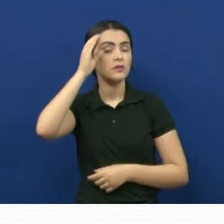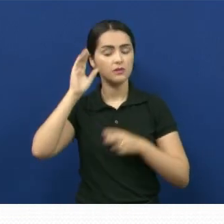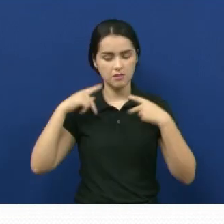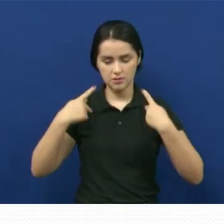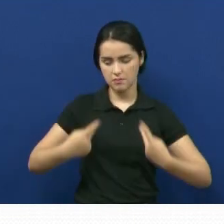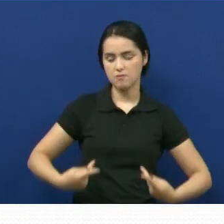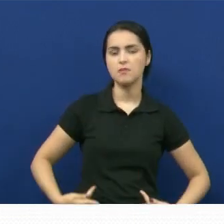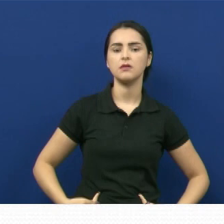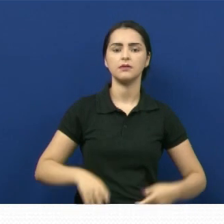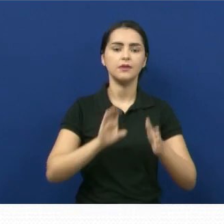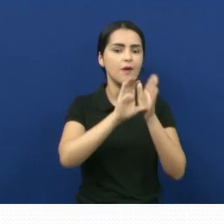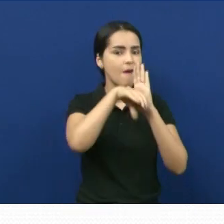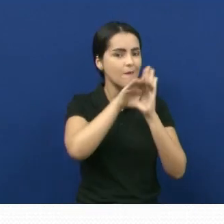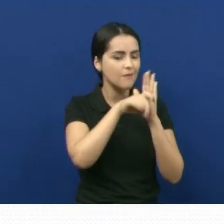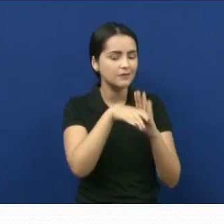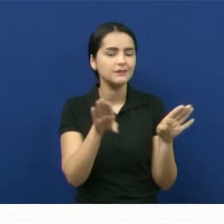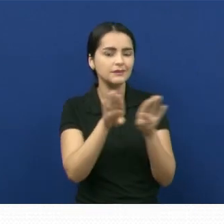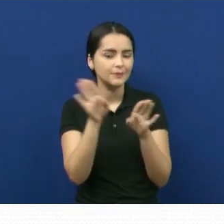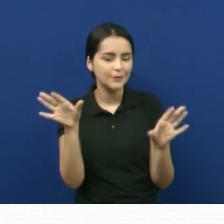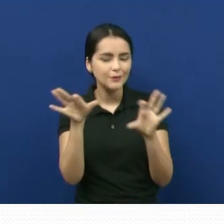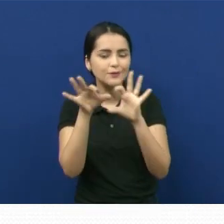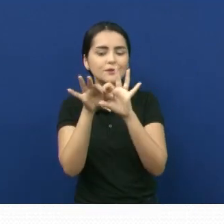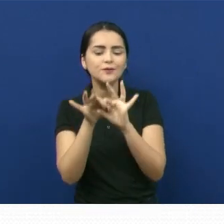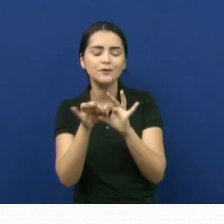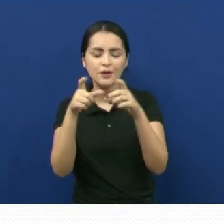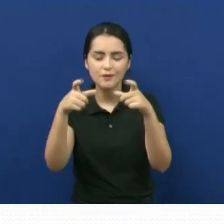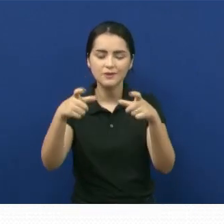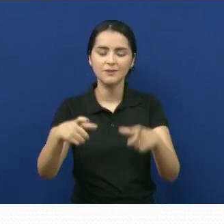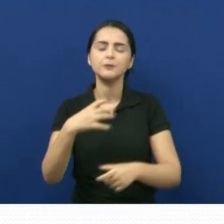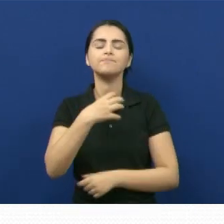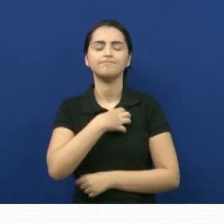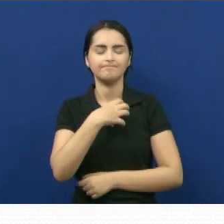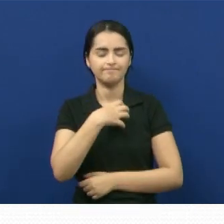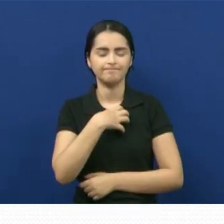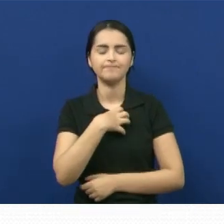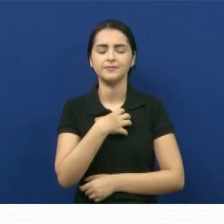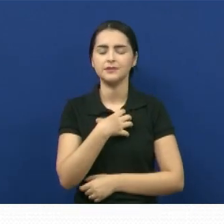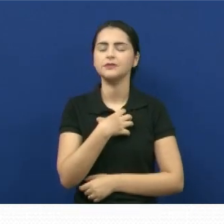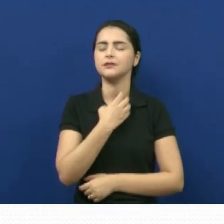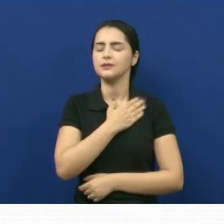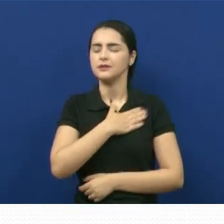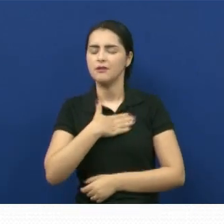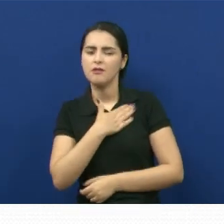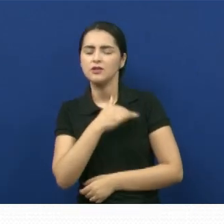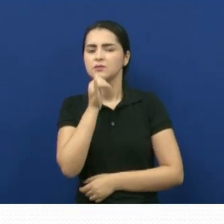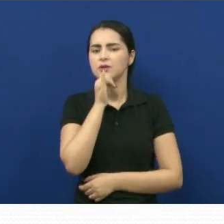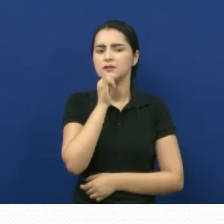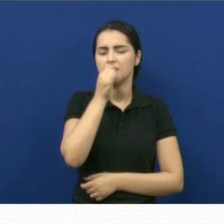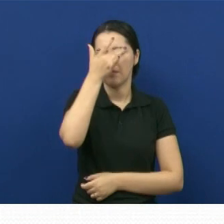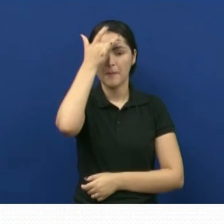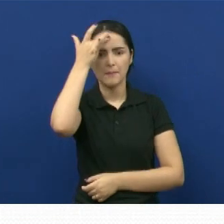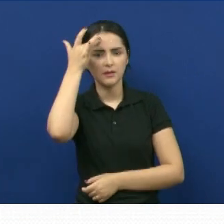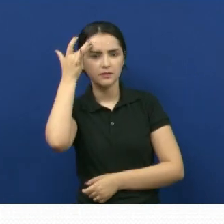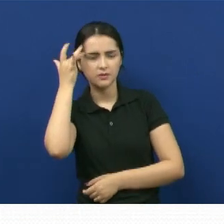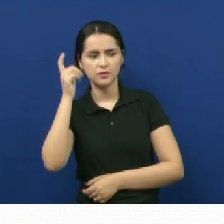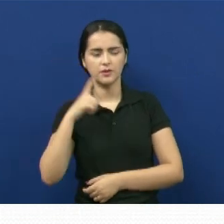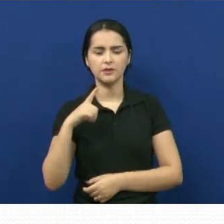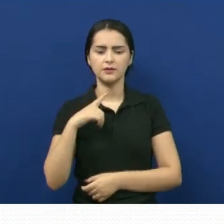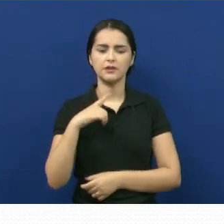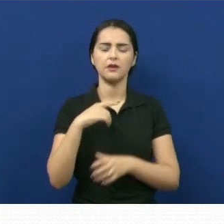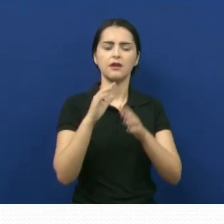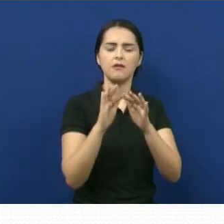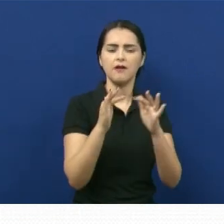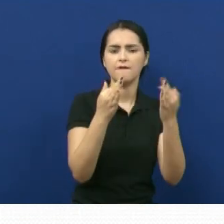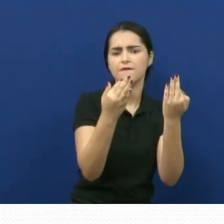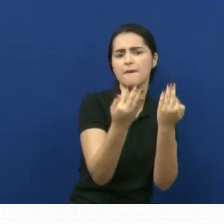Seu conceito também se liga ao espaço afetivo, aquele local em que uma determinada pessoa possui certa